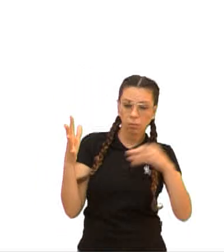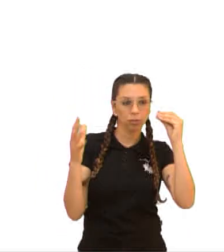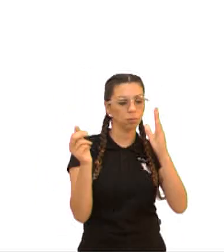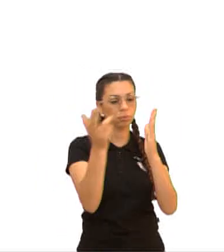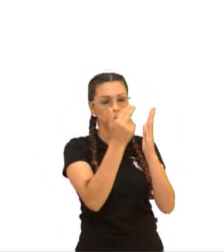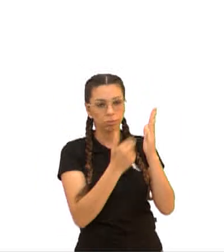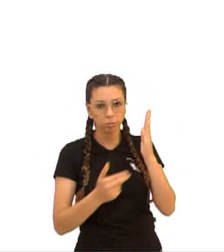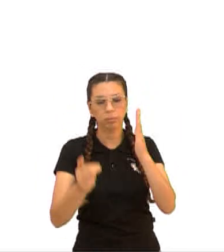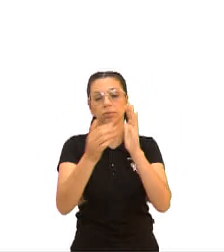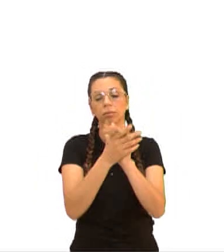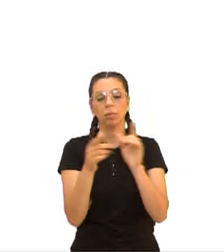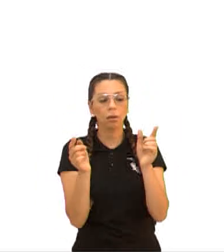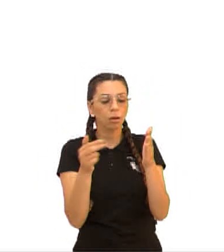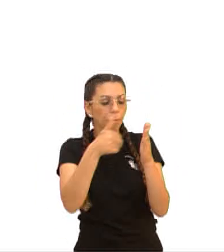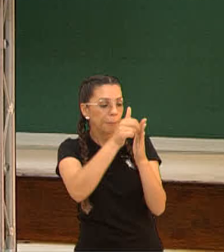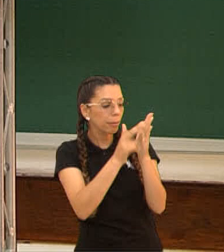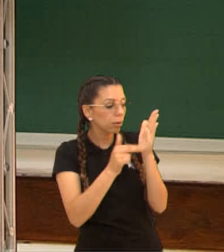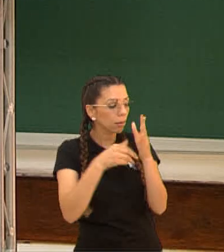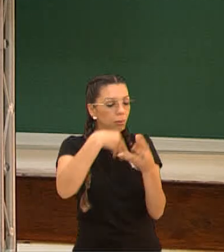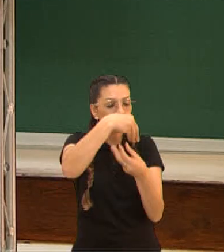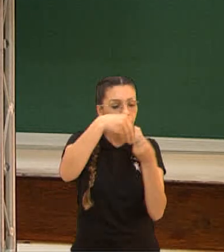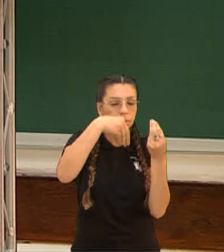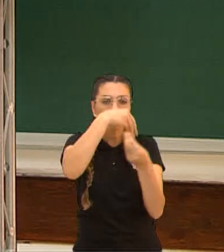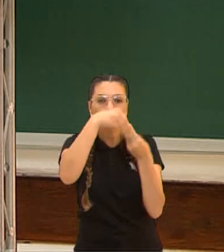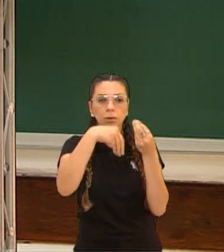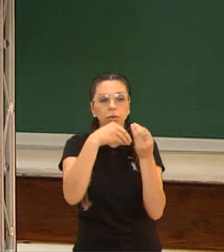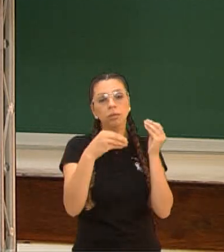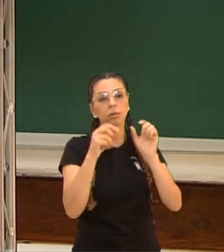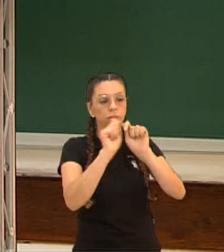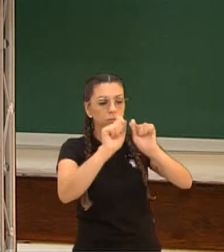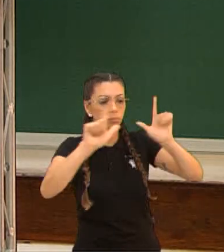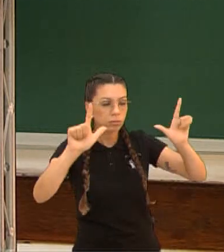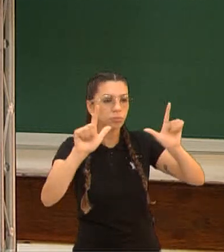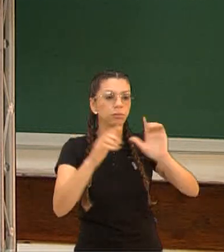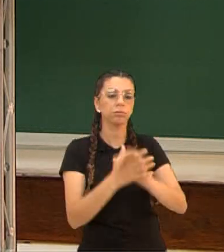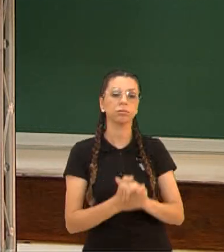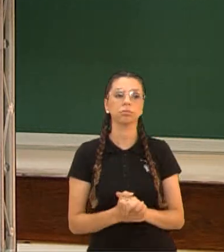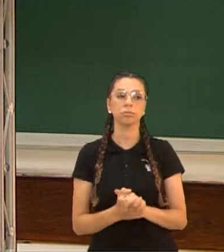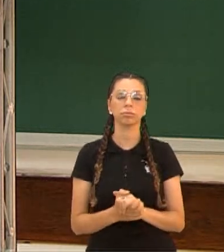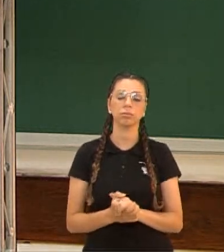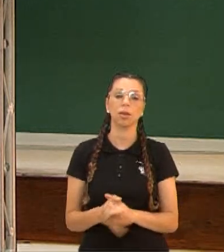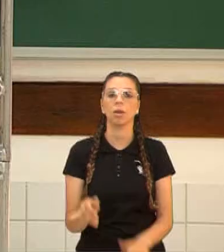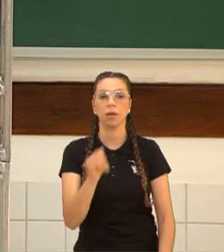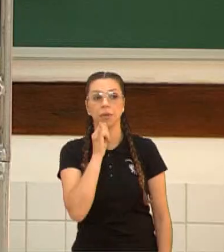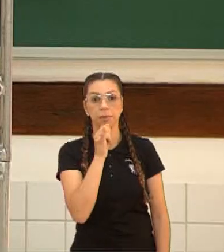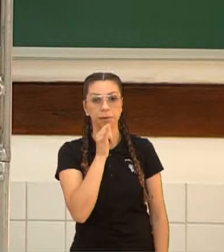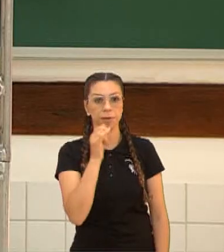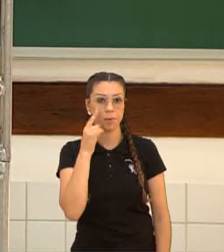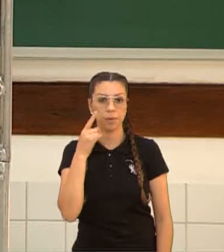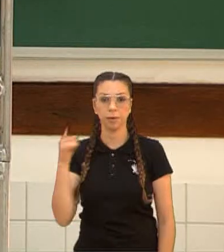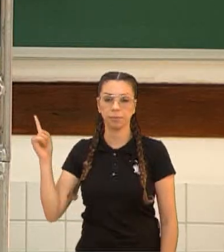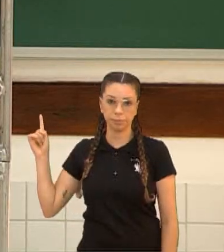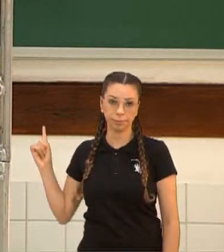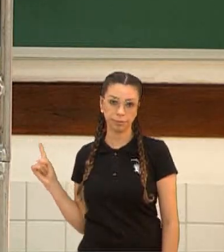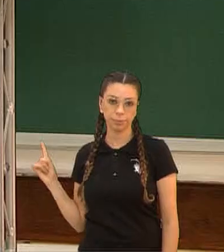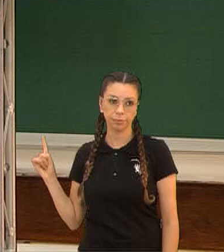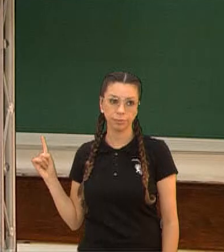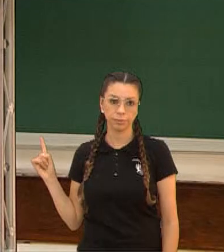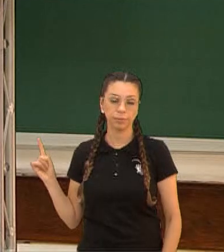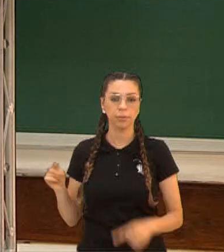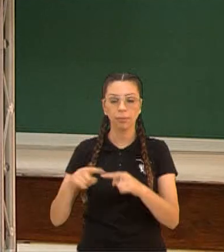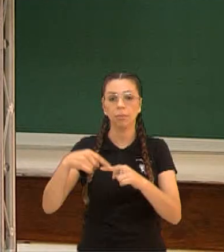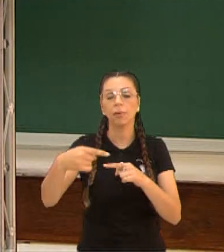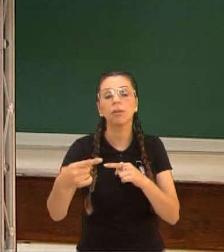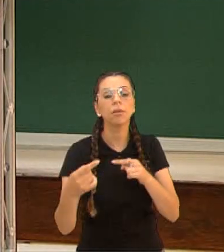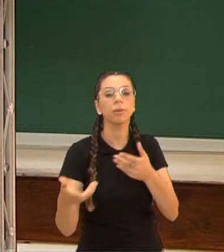estudadas, pinceladas curtas, misturando a tinta na tela, tá, como na aula. Veja os exemplos dos resultados que a gente botou a seguir,